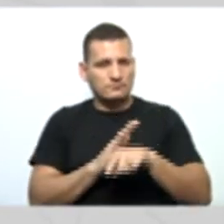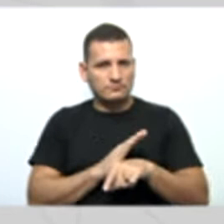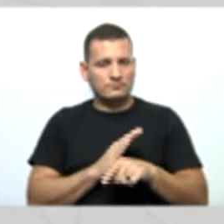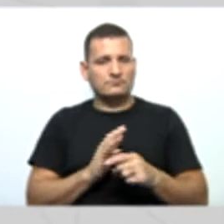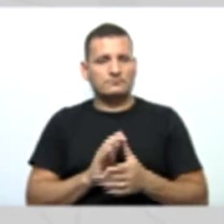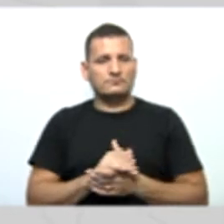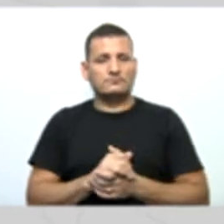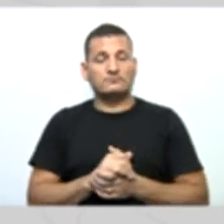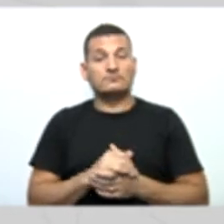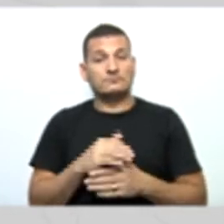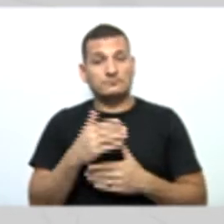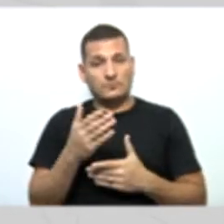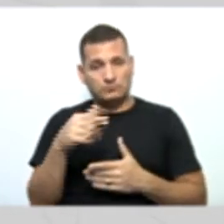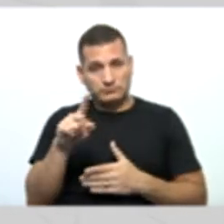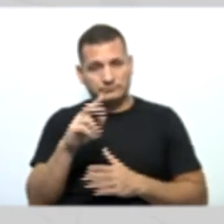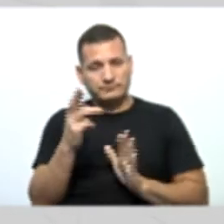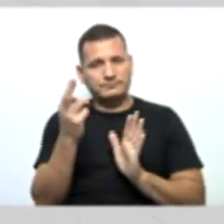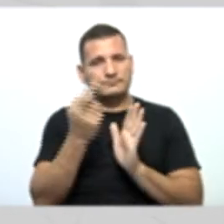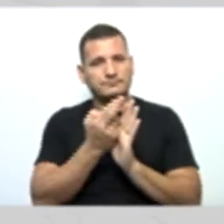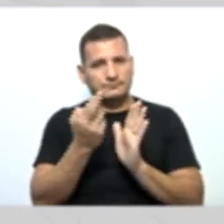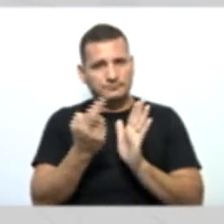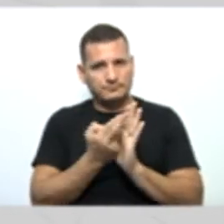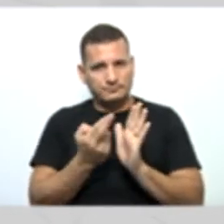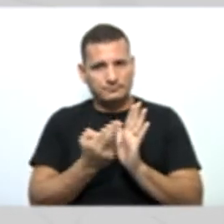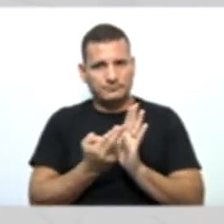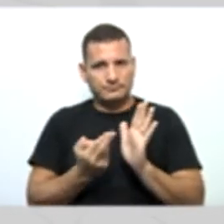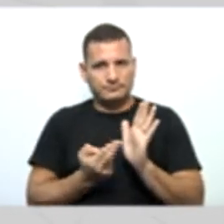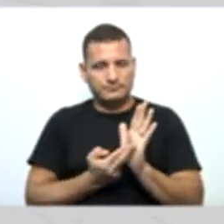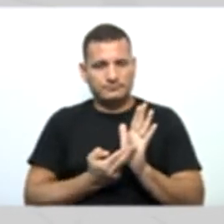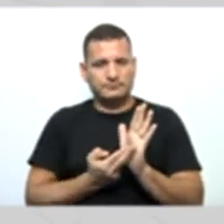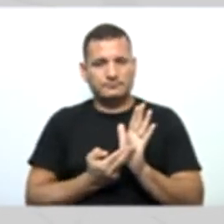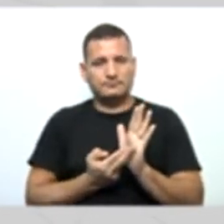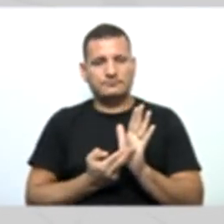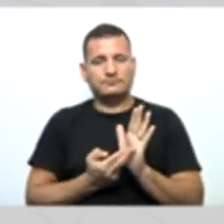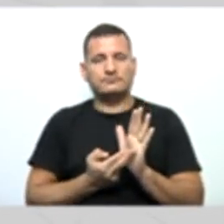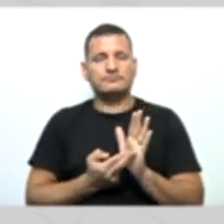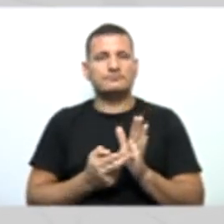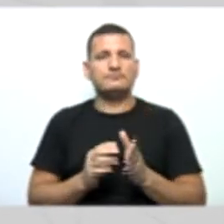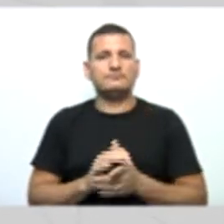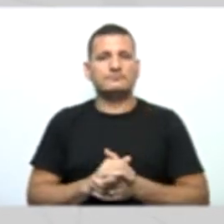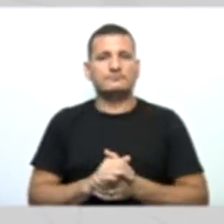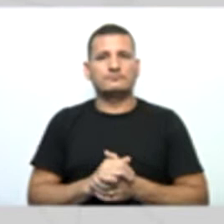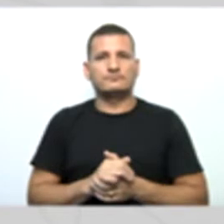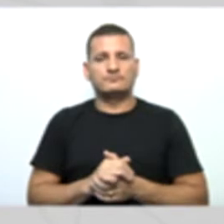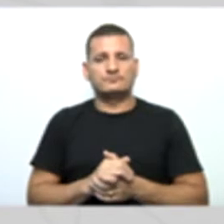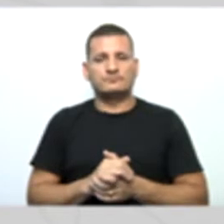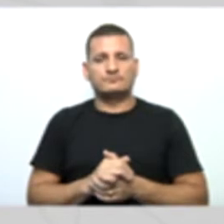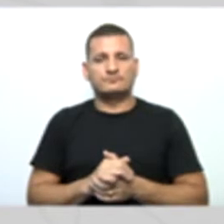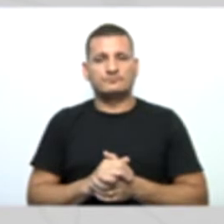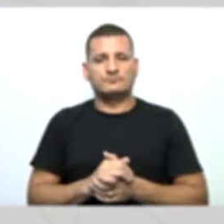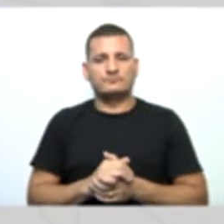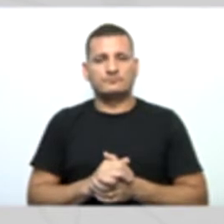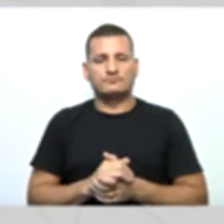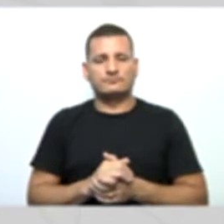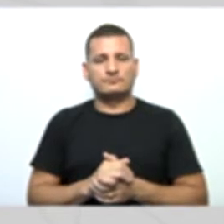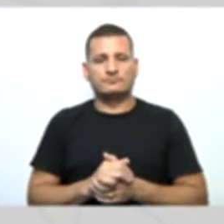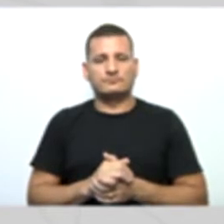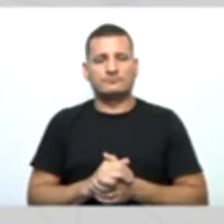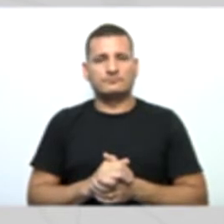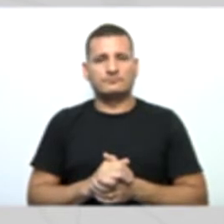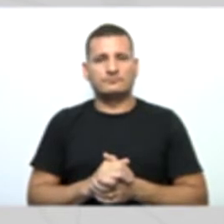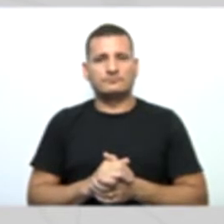a gente deixou para vocês, certo? As participações aí ficou um